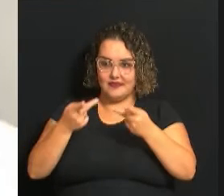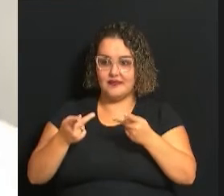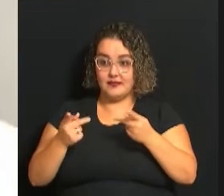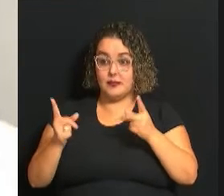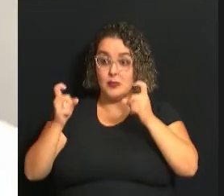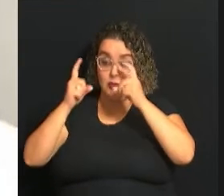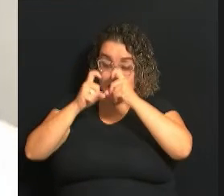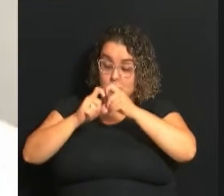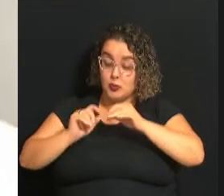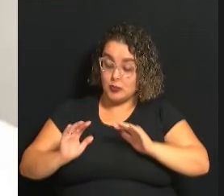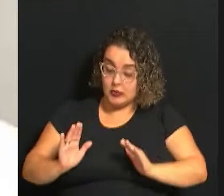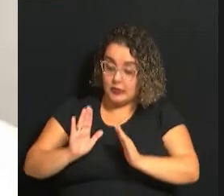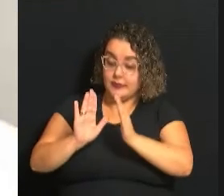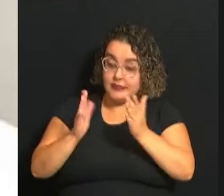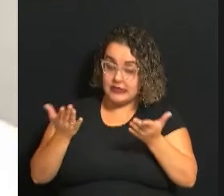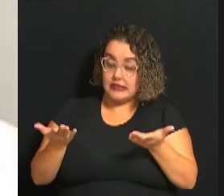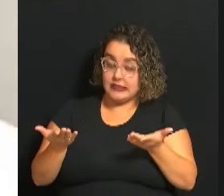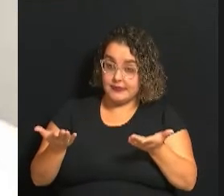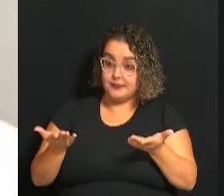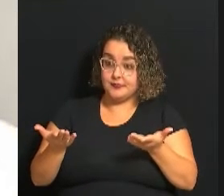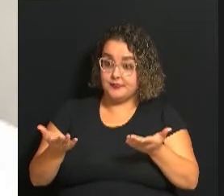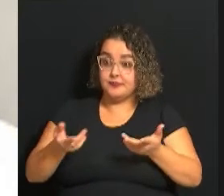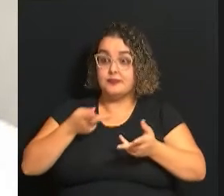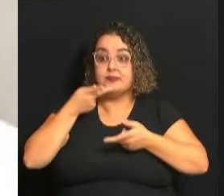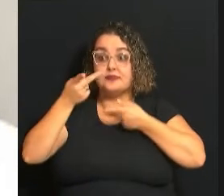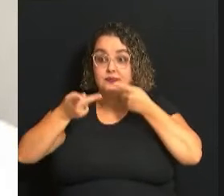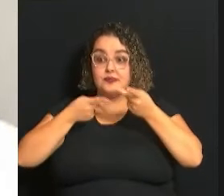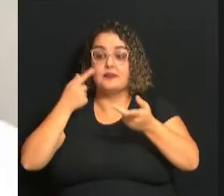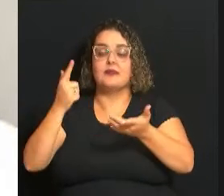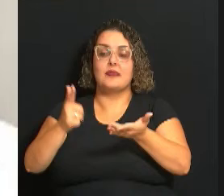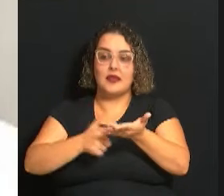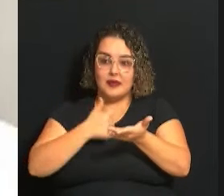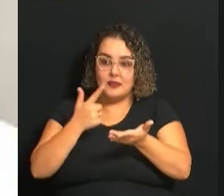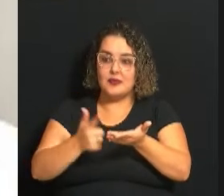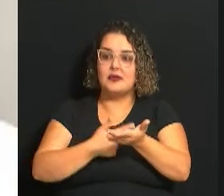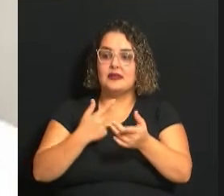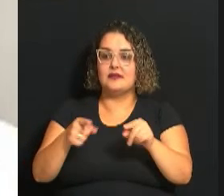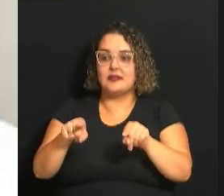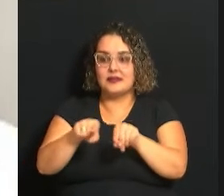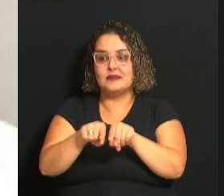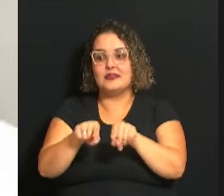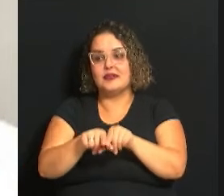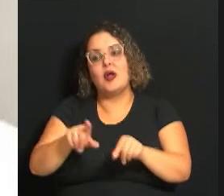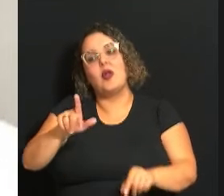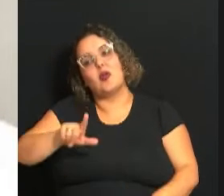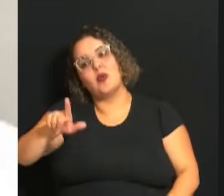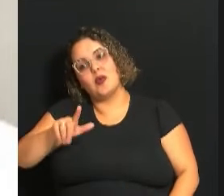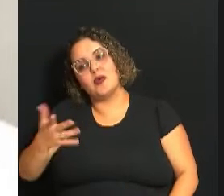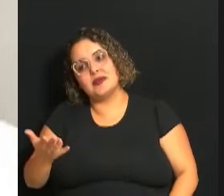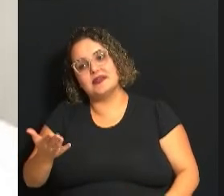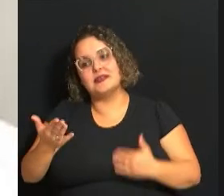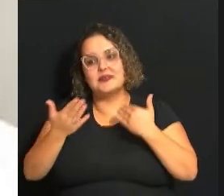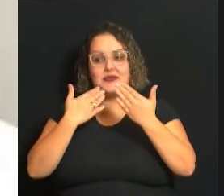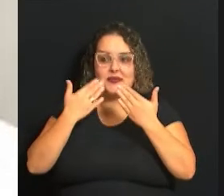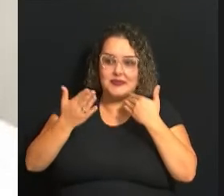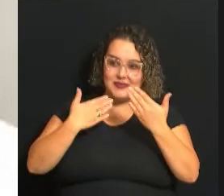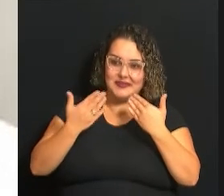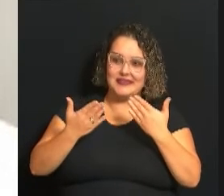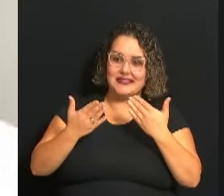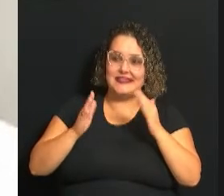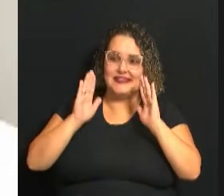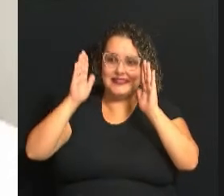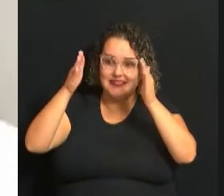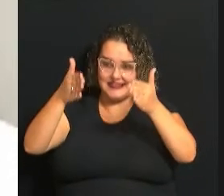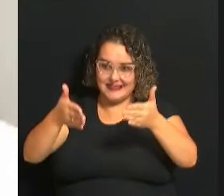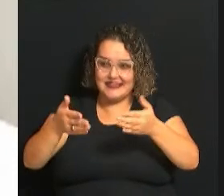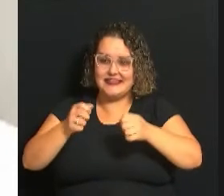enfrentei. Então, né, relato isso no meu livro também. Mas, obviamente, que conversar com a fonte